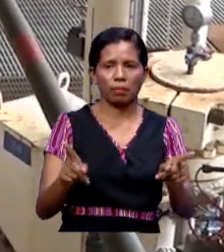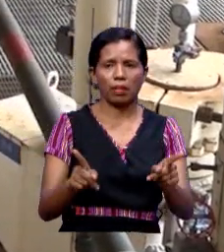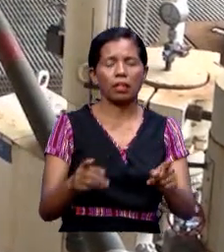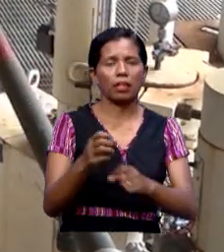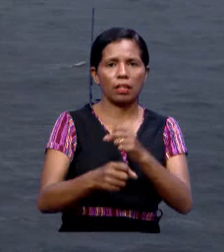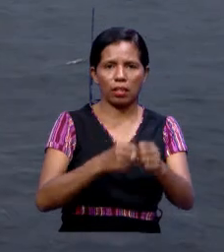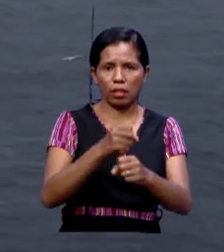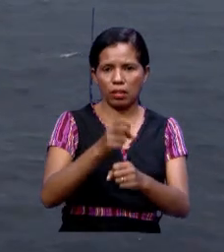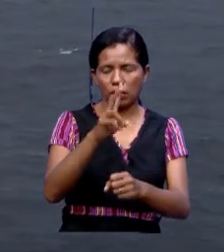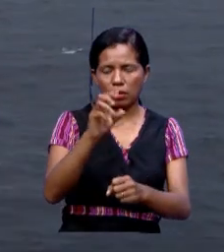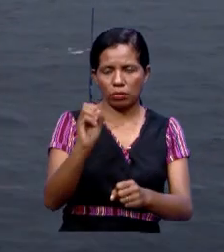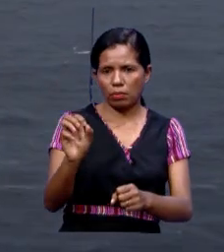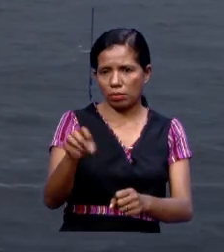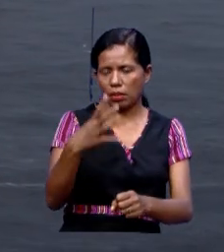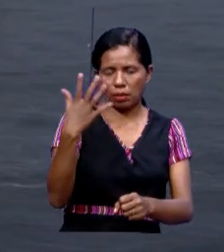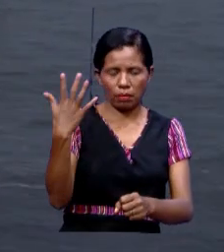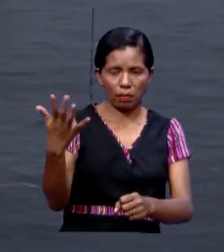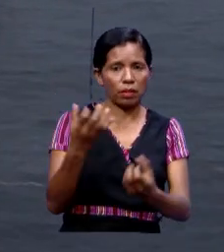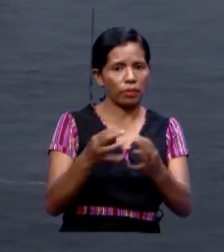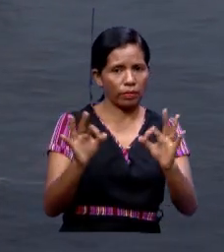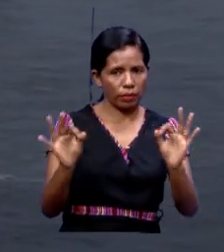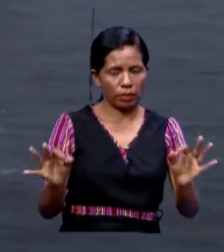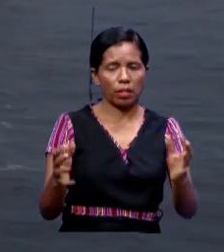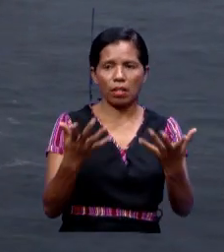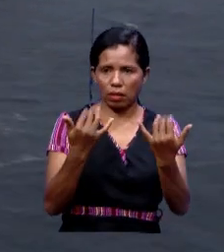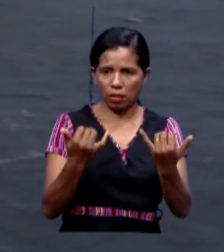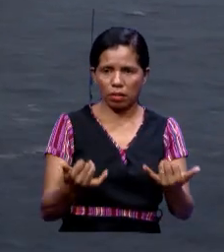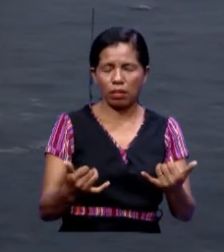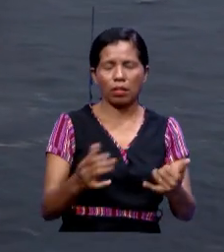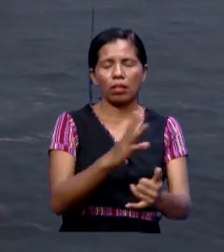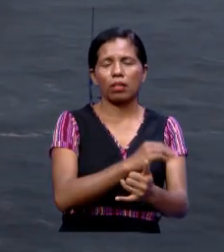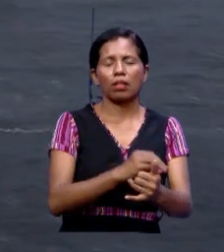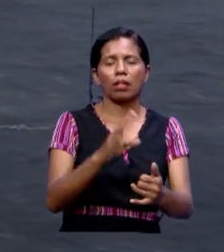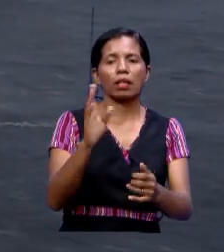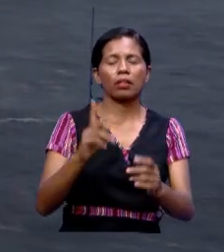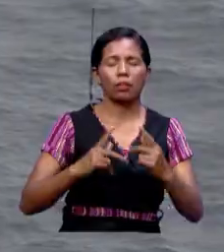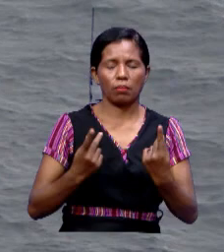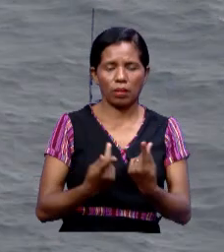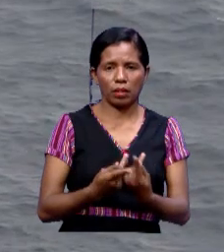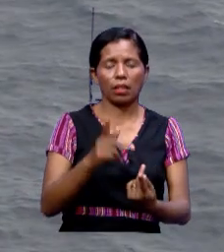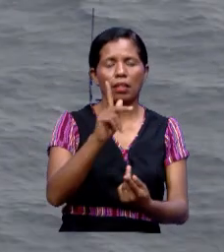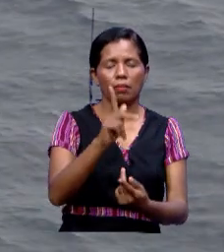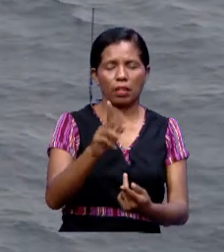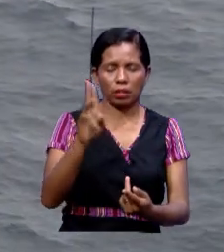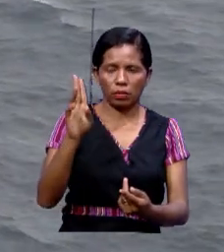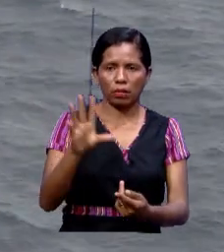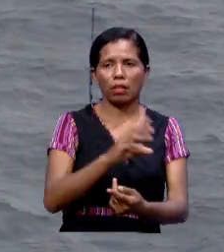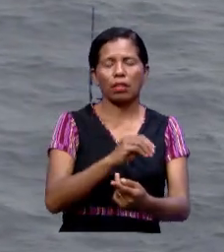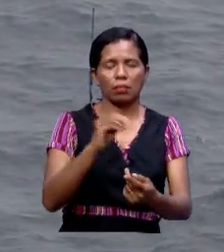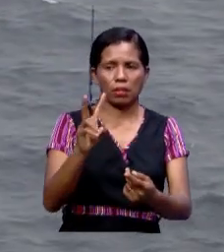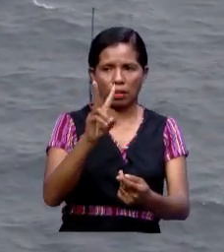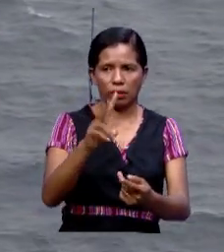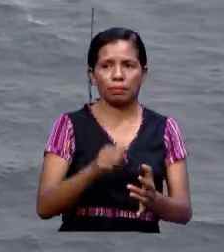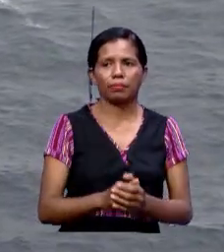tinan rihun rua sanulu resin lima ni rohan no daudau ne kampu bayu undan mak desmantela hela ba faze daruak. Liga